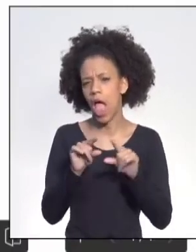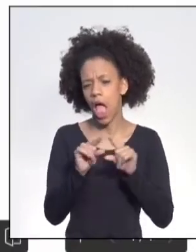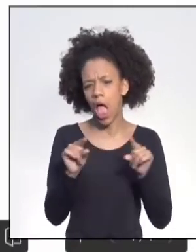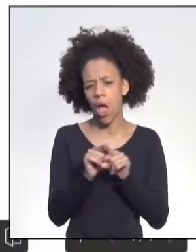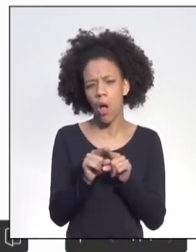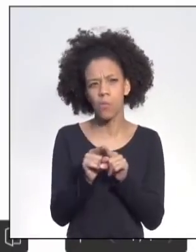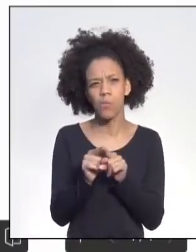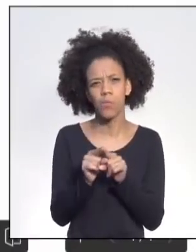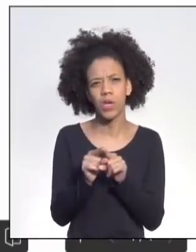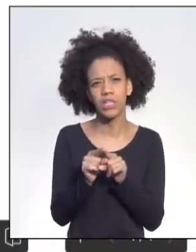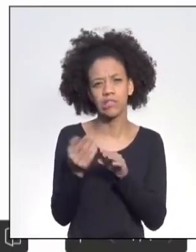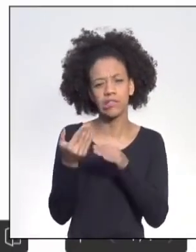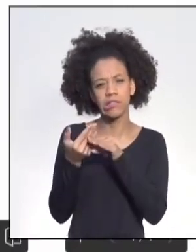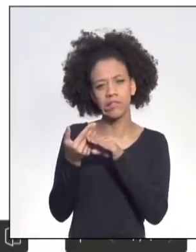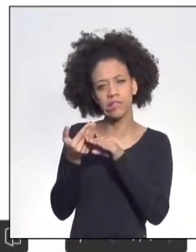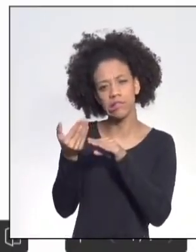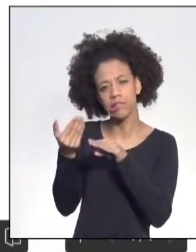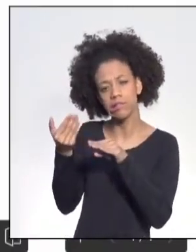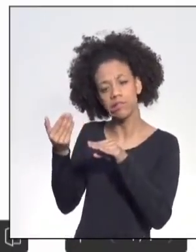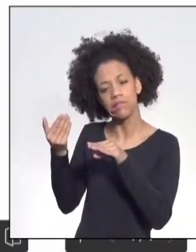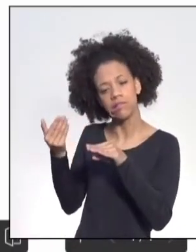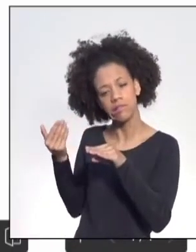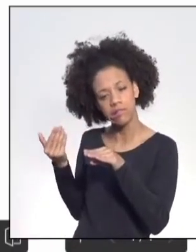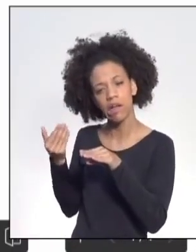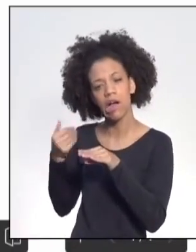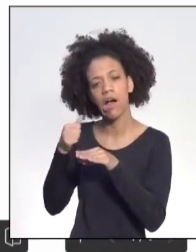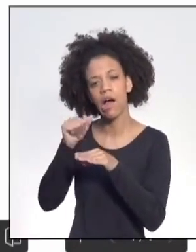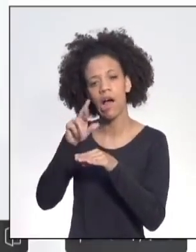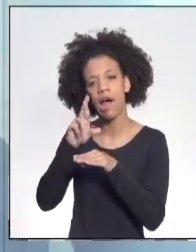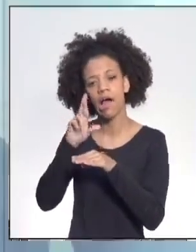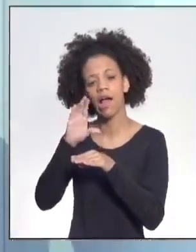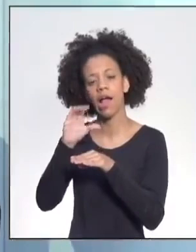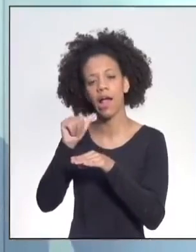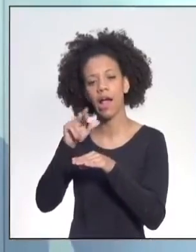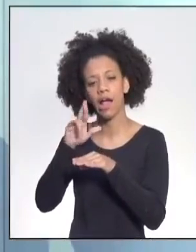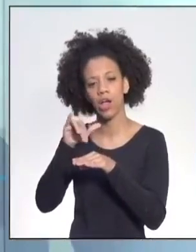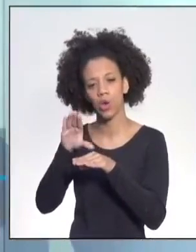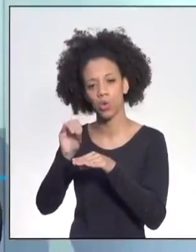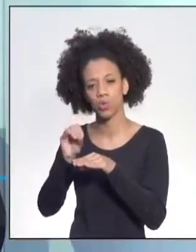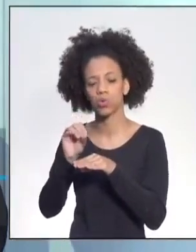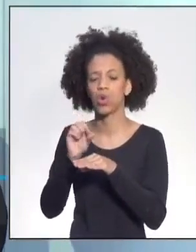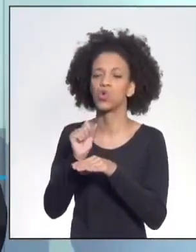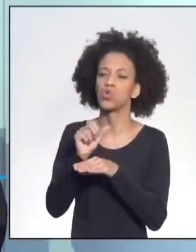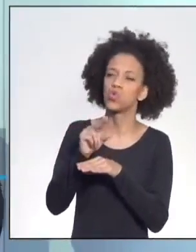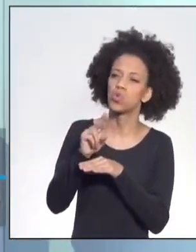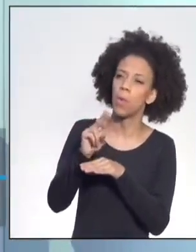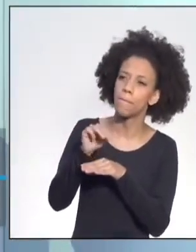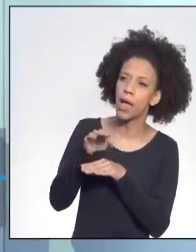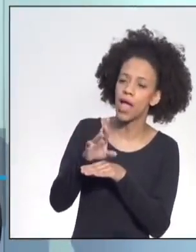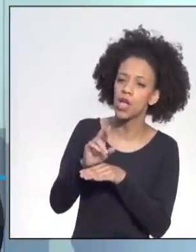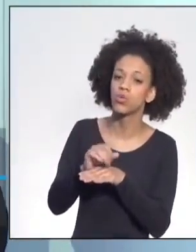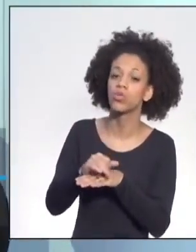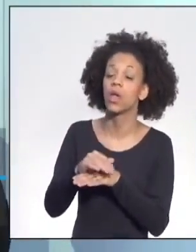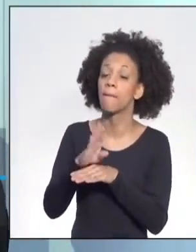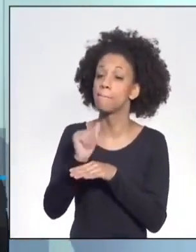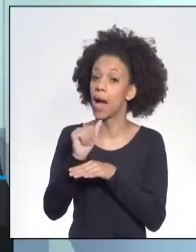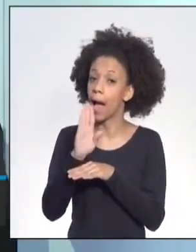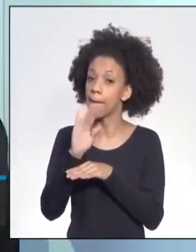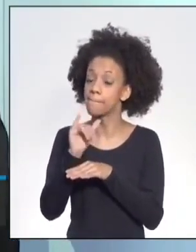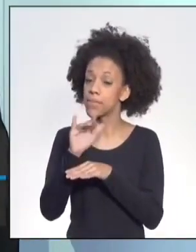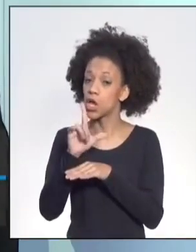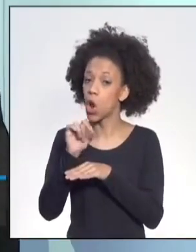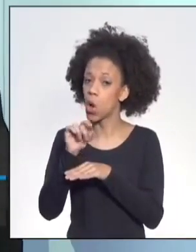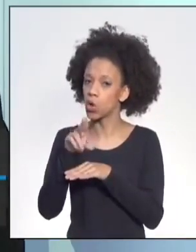já é uma linguagem mais acadiana, que envolve os acádios, os sumérios e os babilônios.